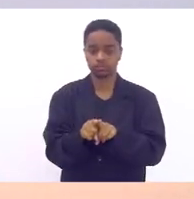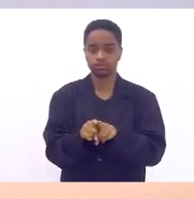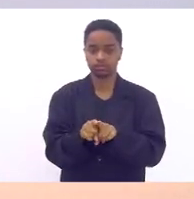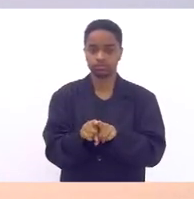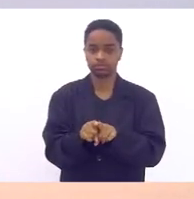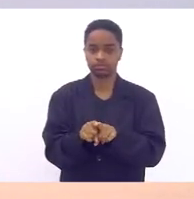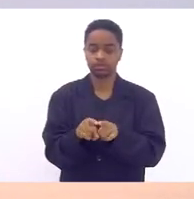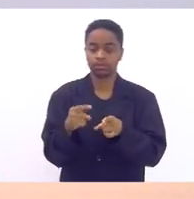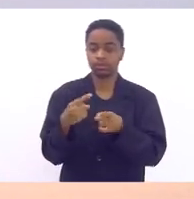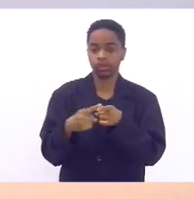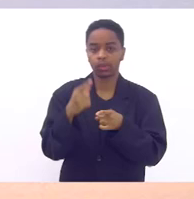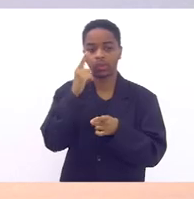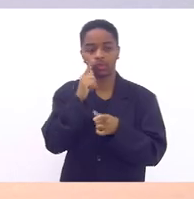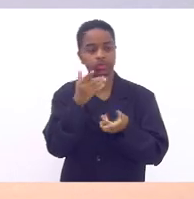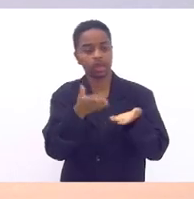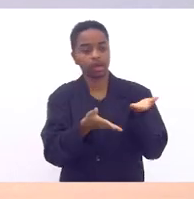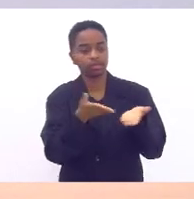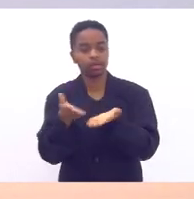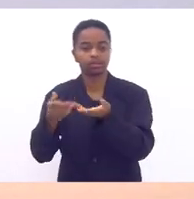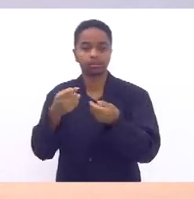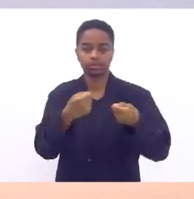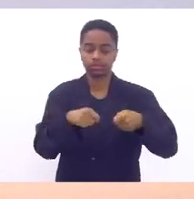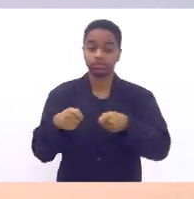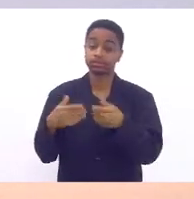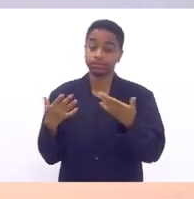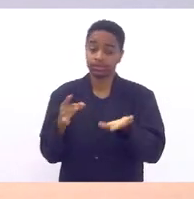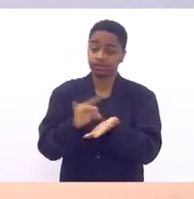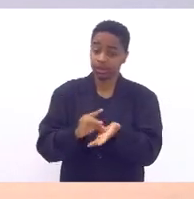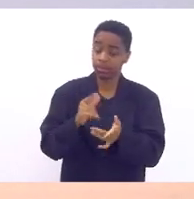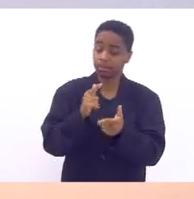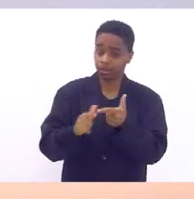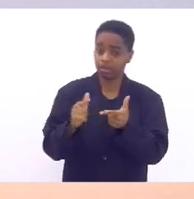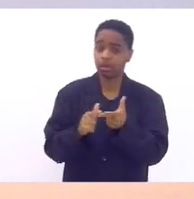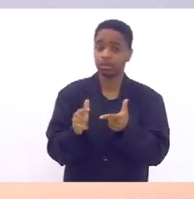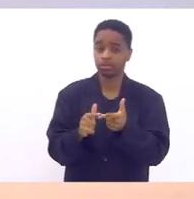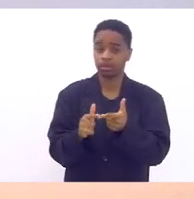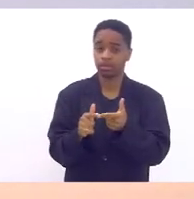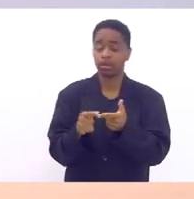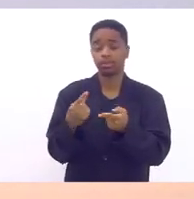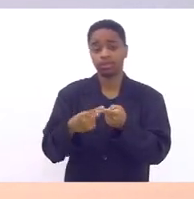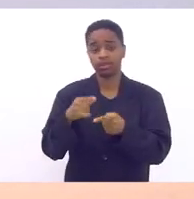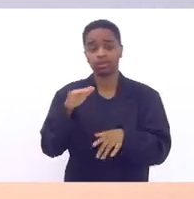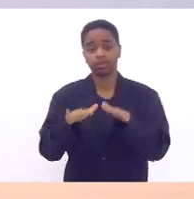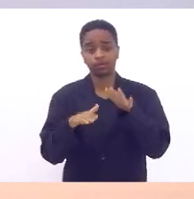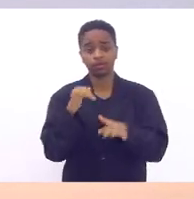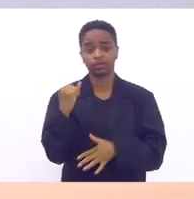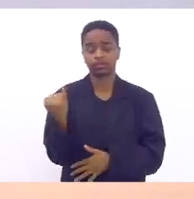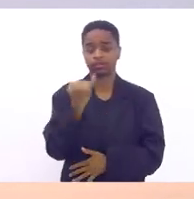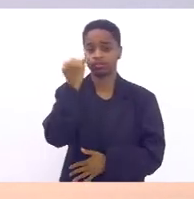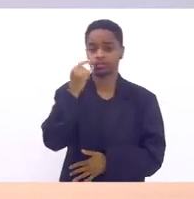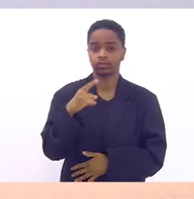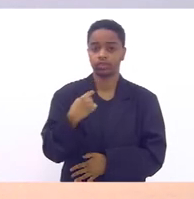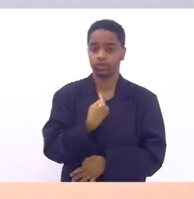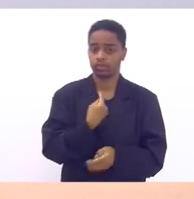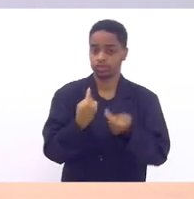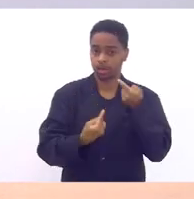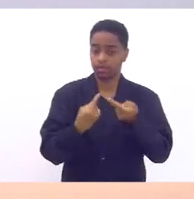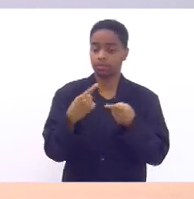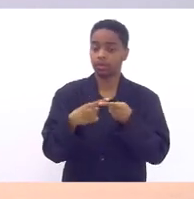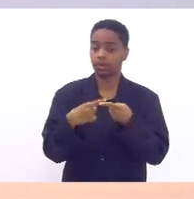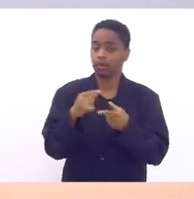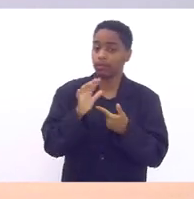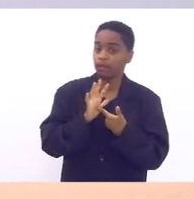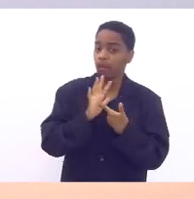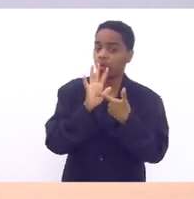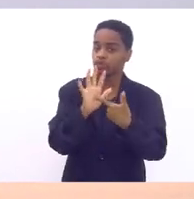eh atender essa demanda Então esse é um problema que talvez tenha sido muito relevante porque descortinou né